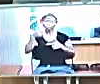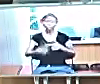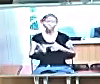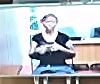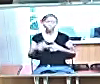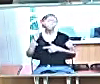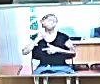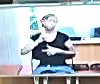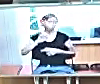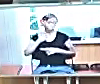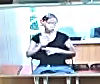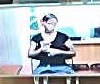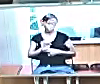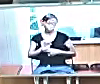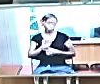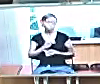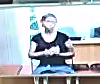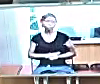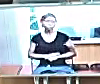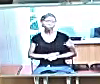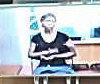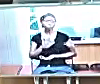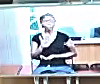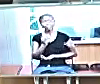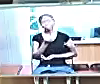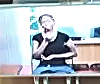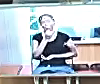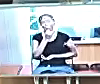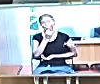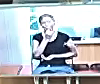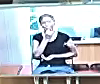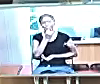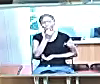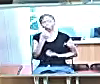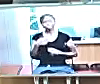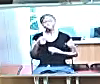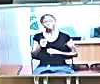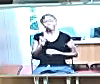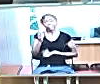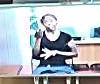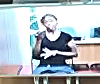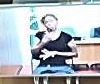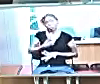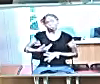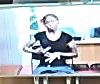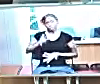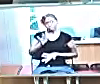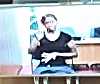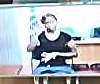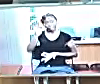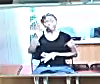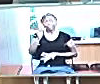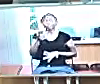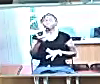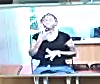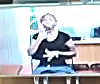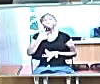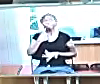uma outra mas infelizmente dependemos do da boa vontade do governo federal para aplicar nessa